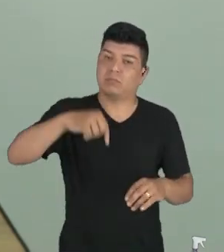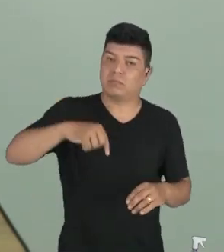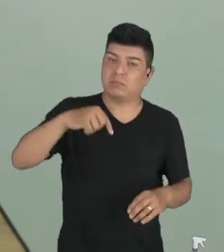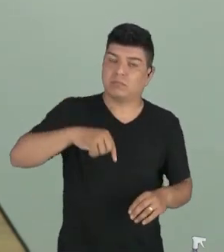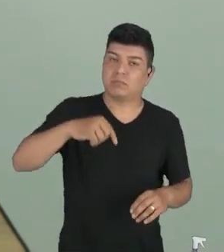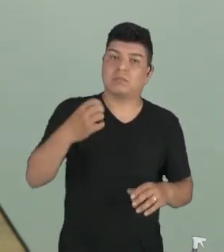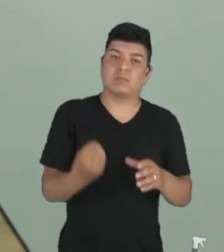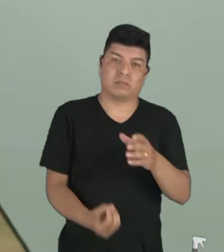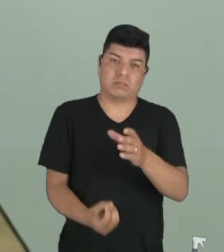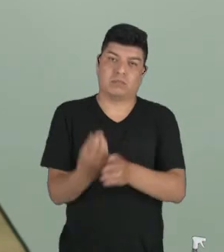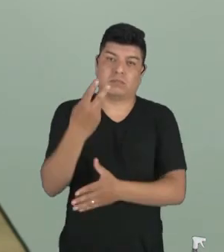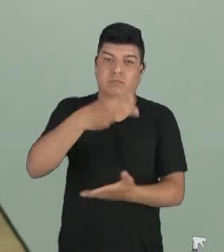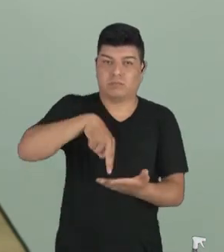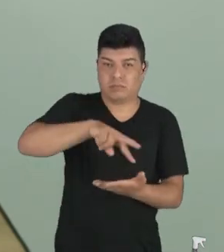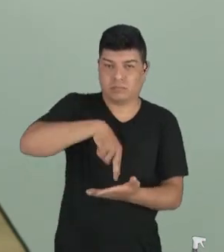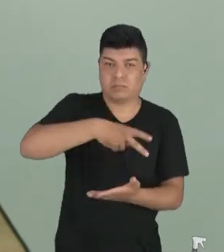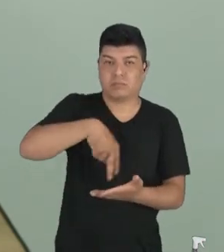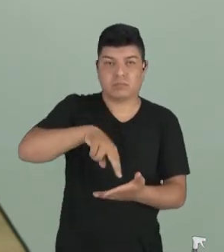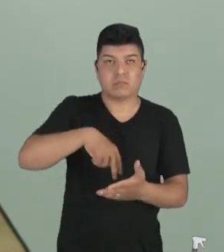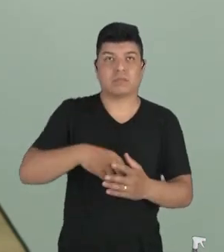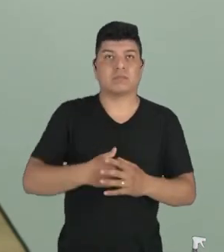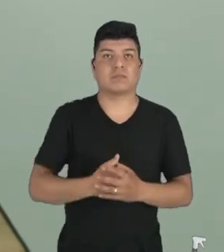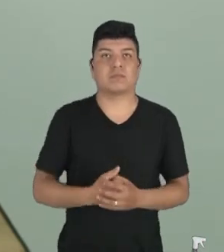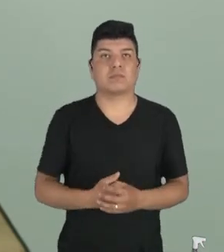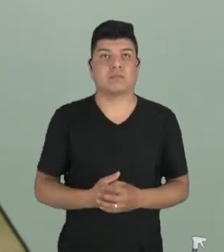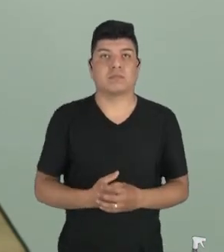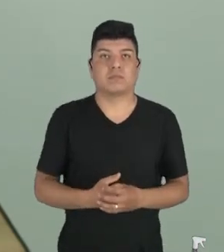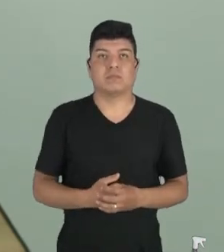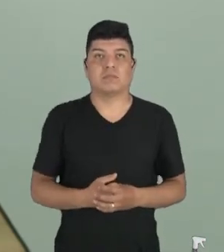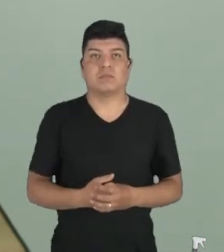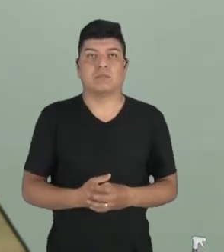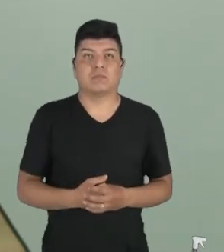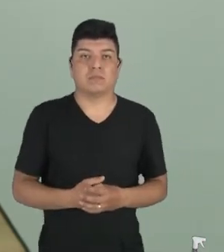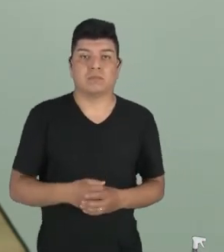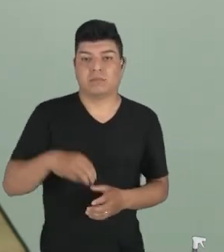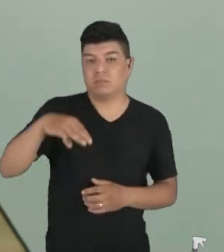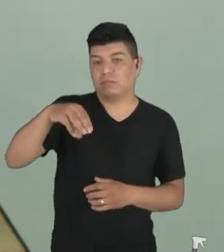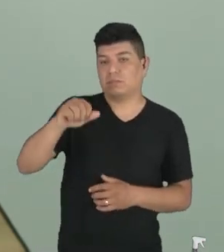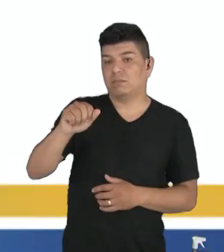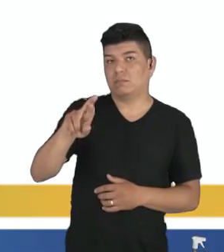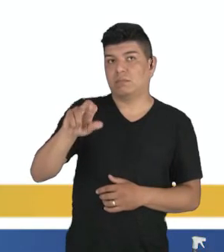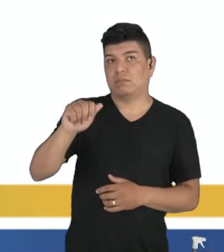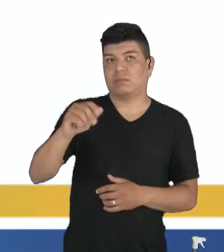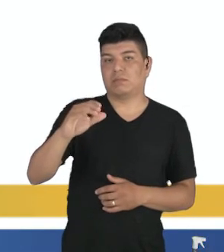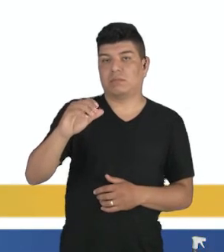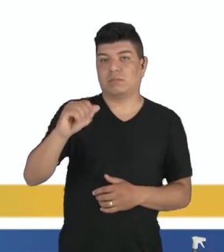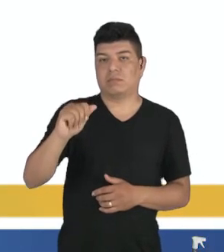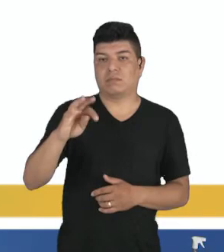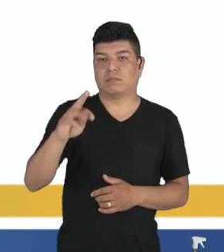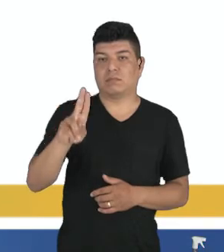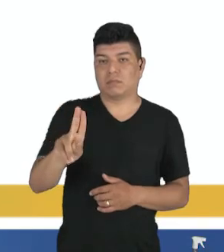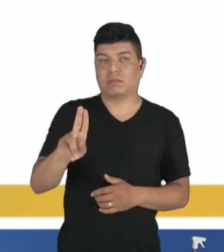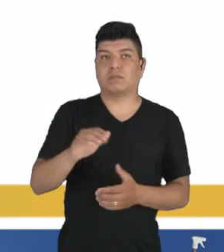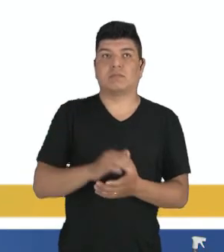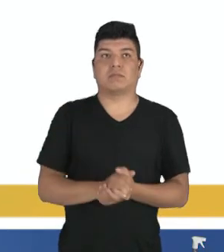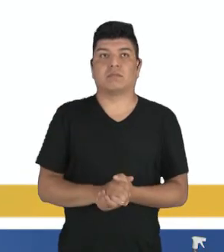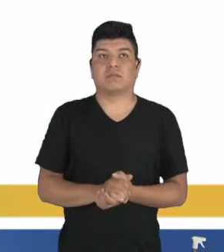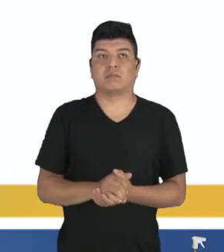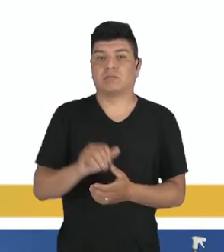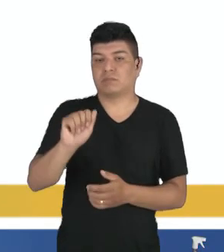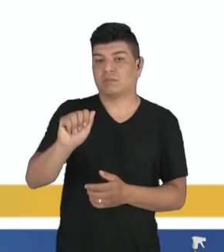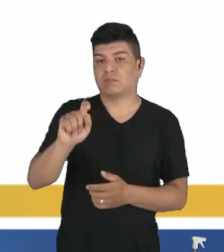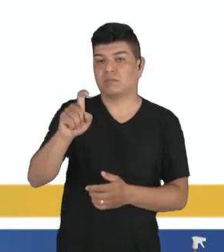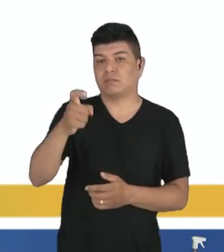que originou essas danças. O maracatu, aí um exemplo, né?